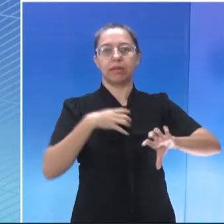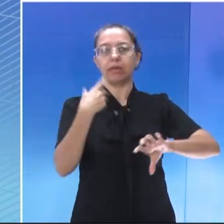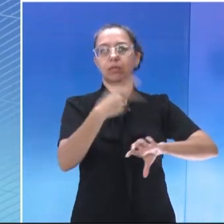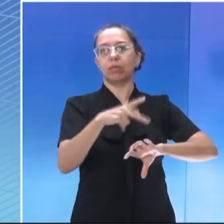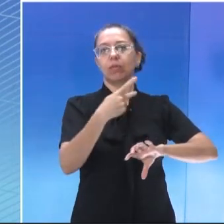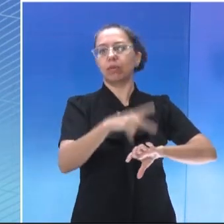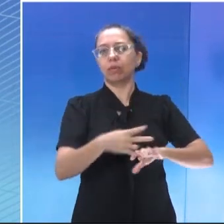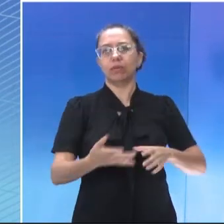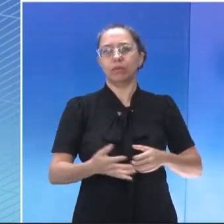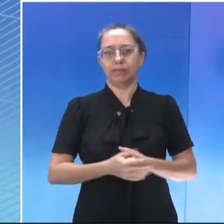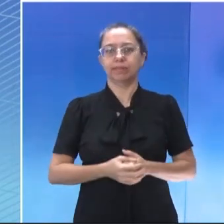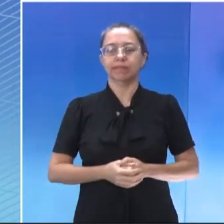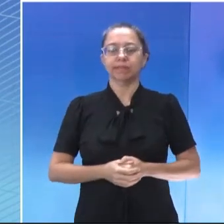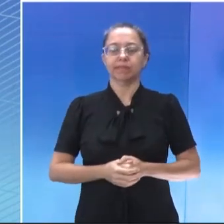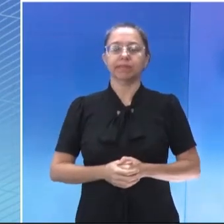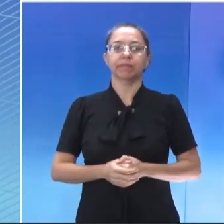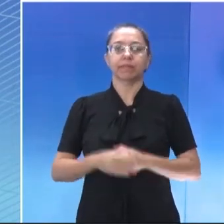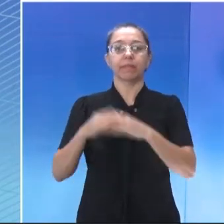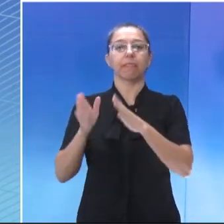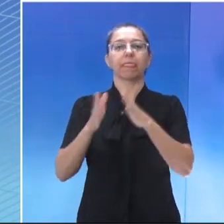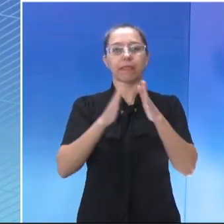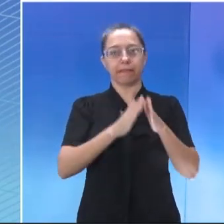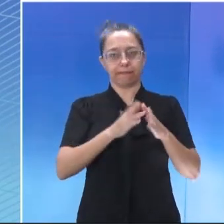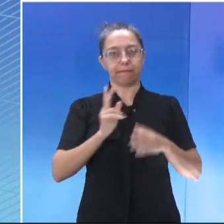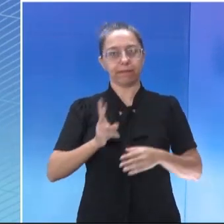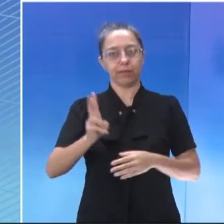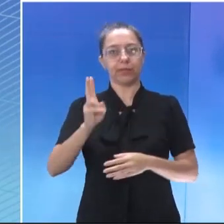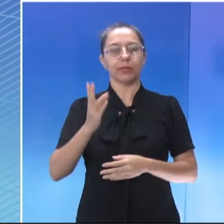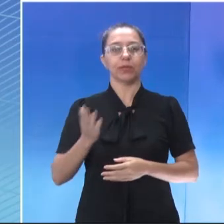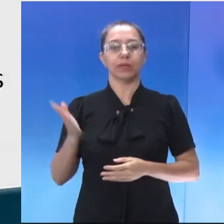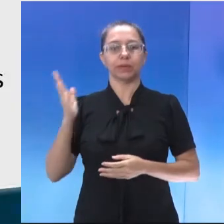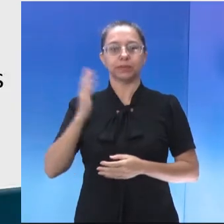conteúdo. Vamos dar continuidade?